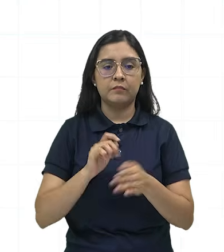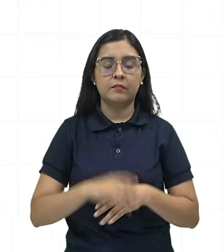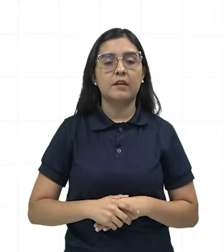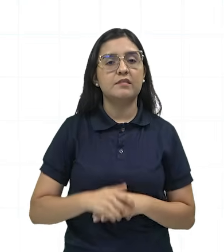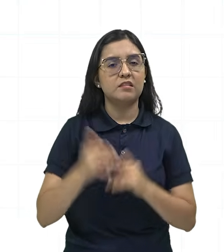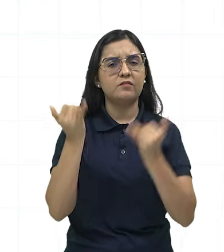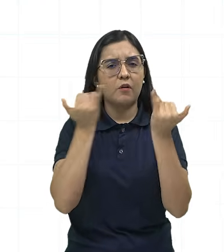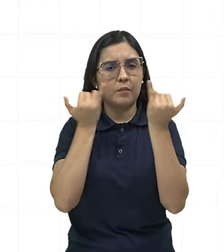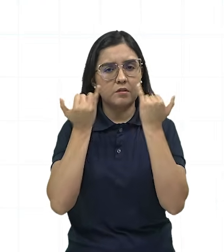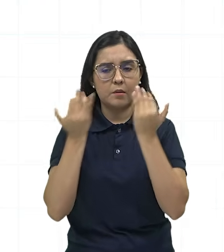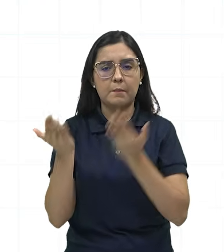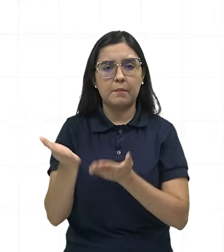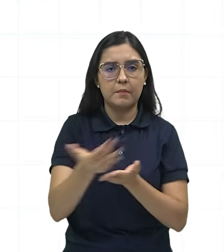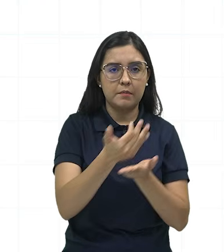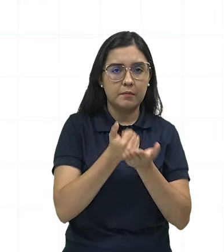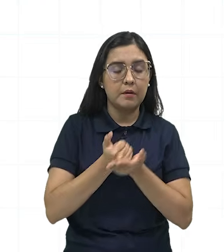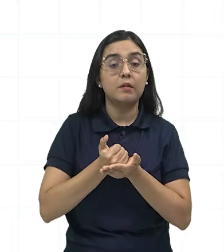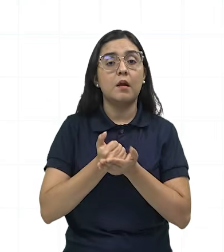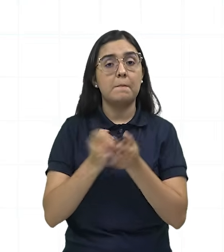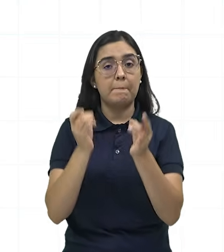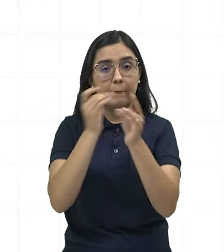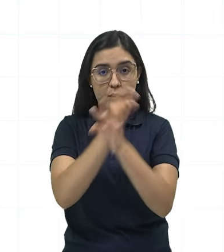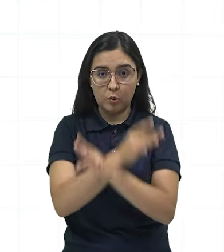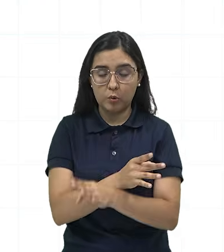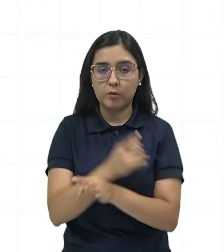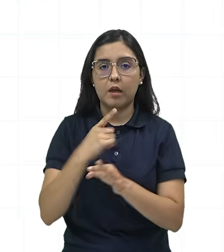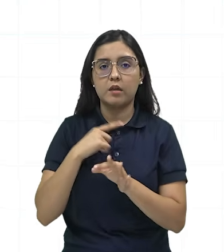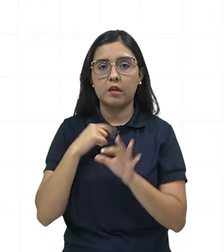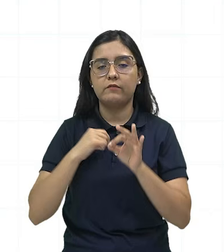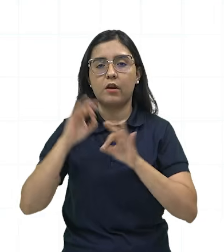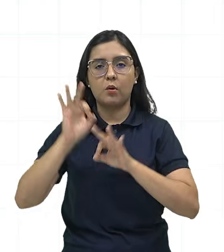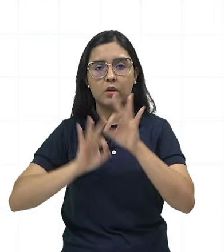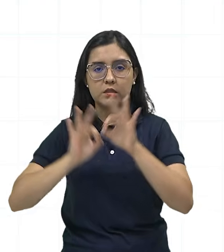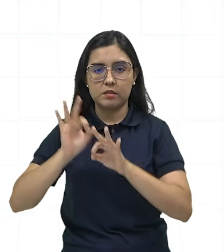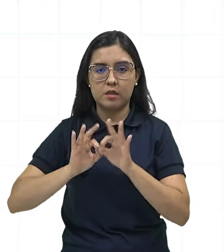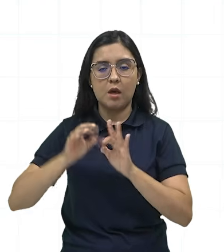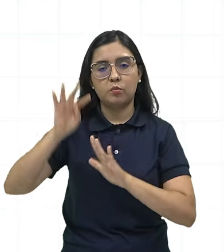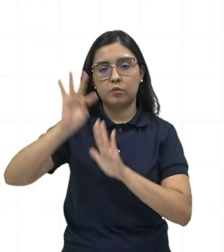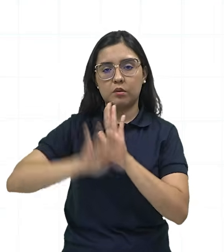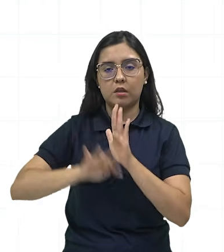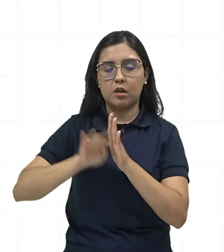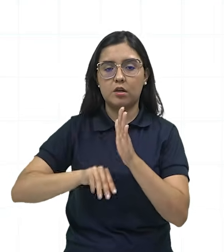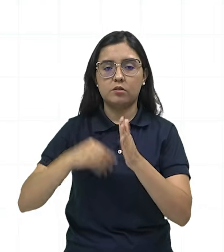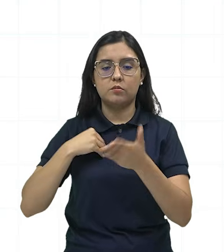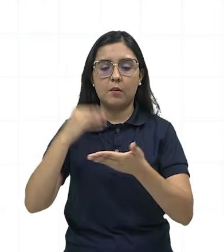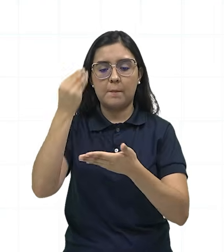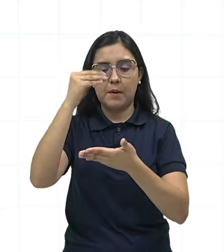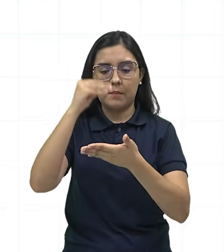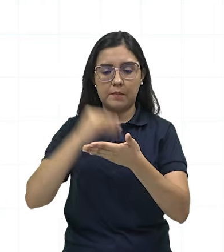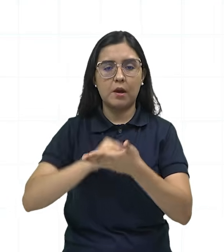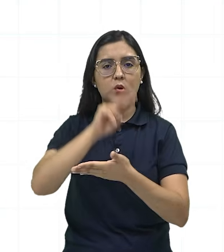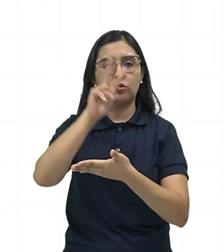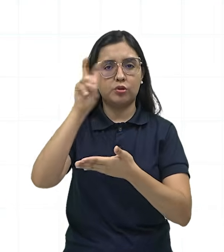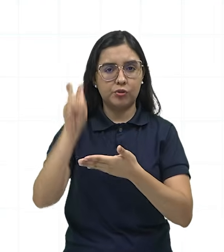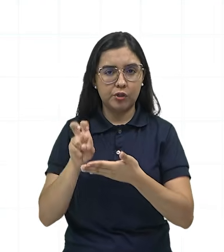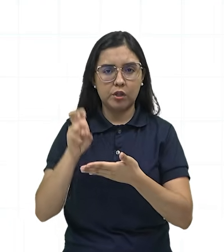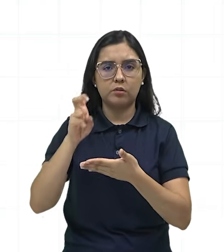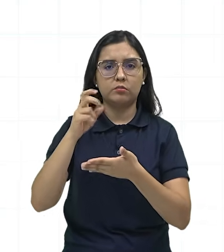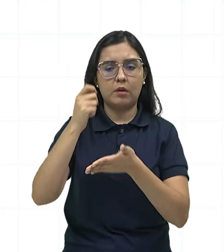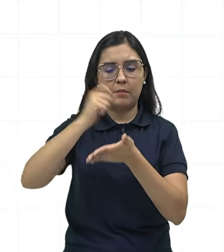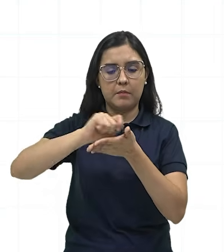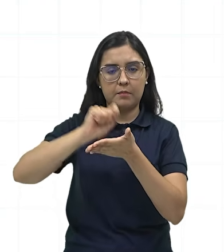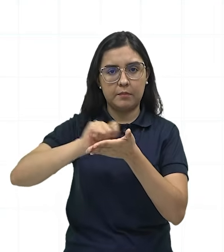as informações em um texto. E é por isso que ele organiza, né, colocando o título, colocando o fato